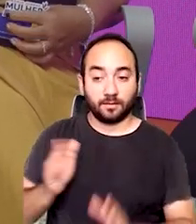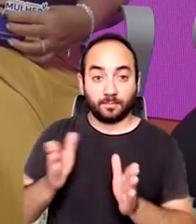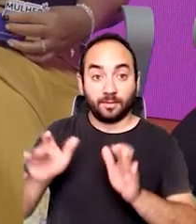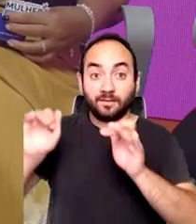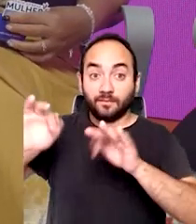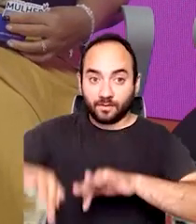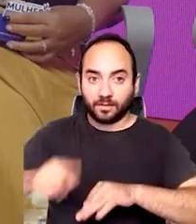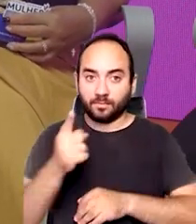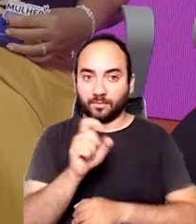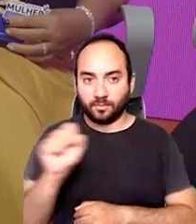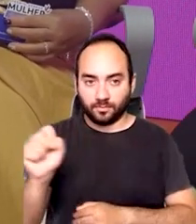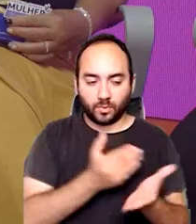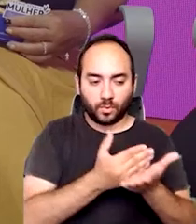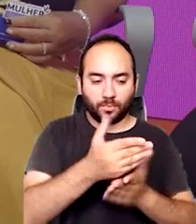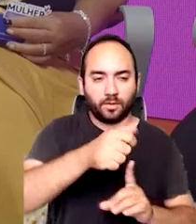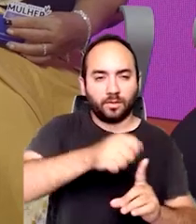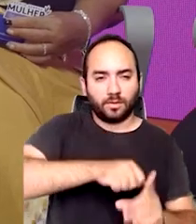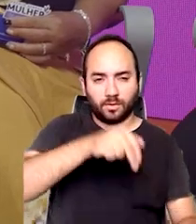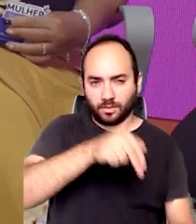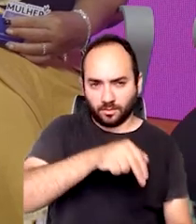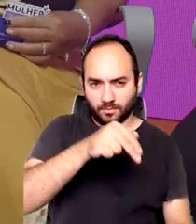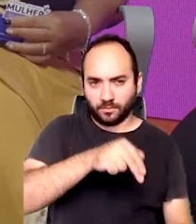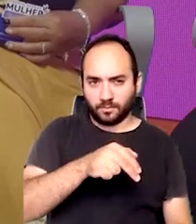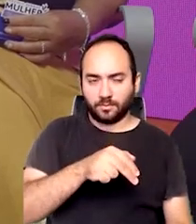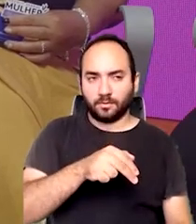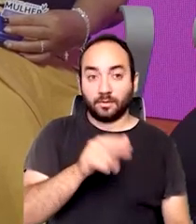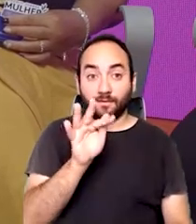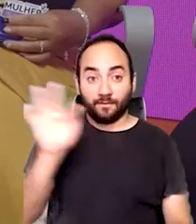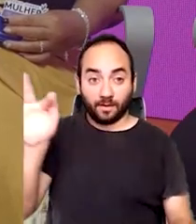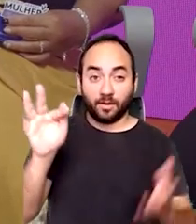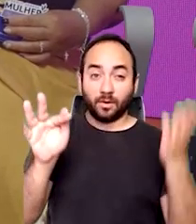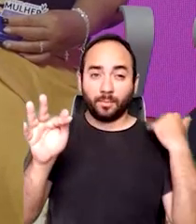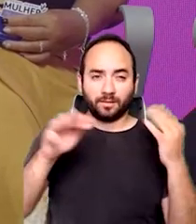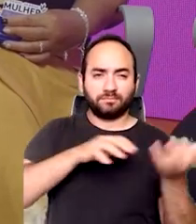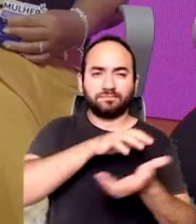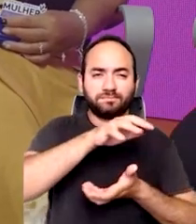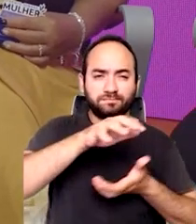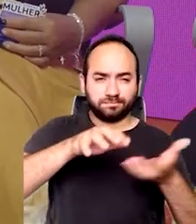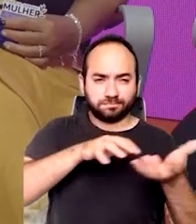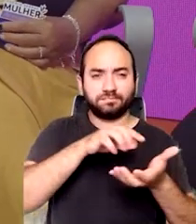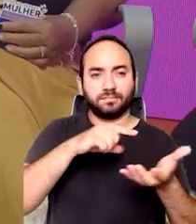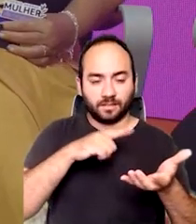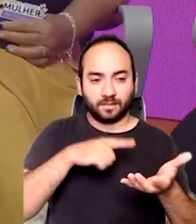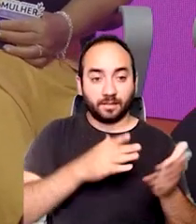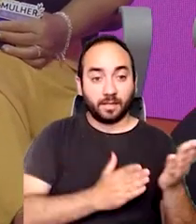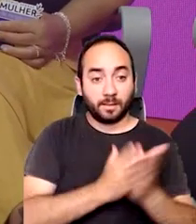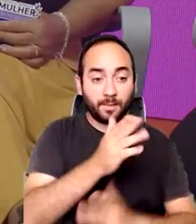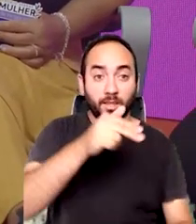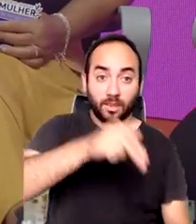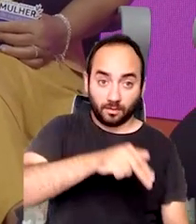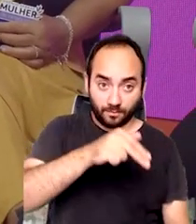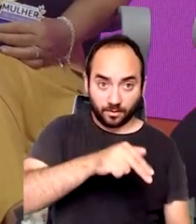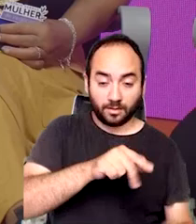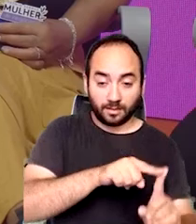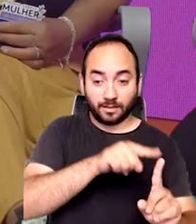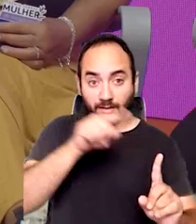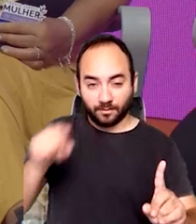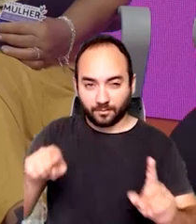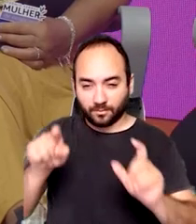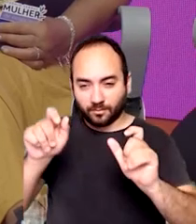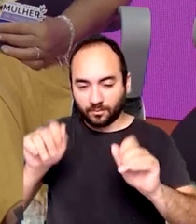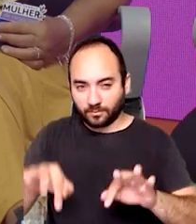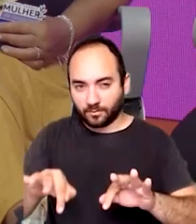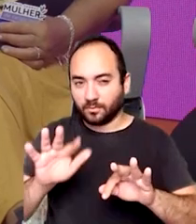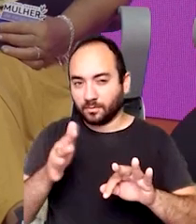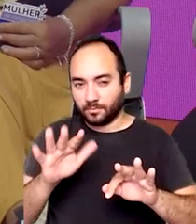primeiro período porque ele começou em novembro naquela as federais TM muita greve né e ele passou em novembro quando